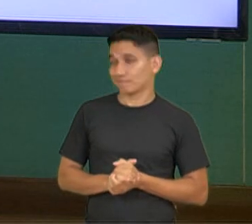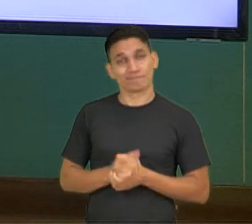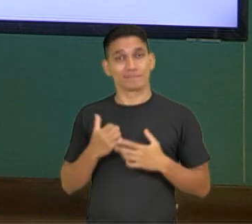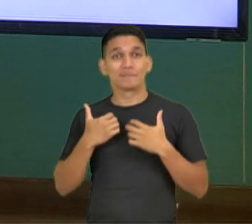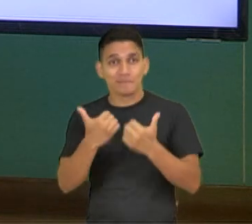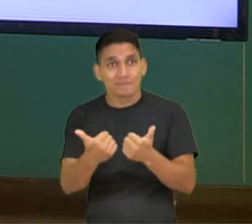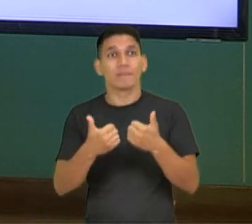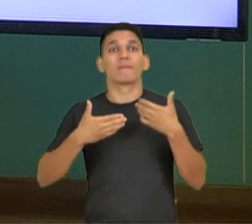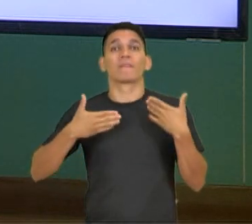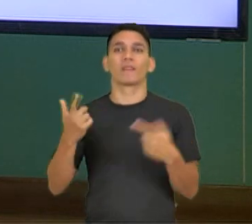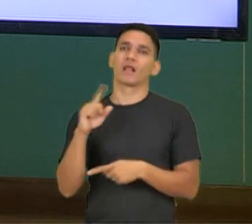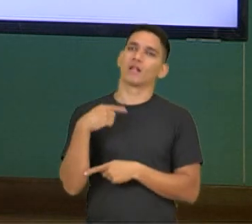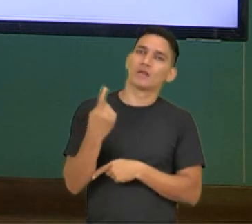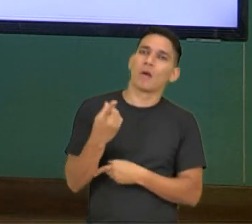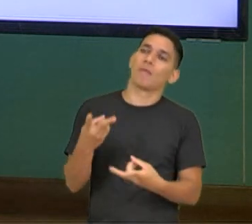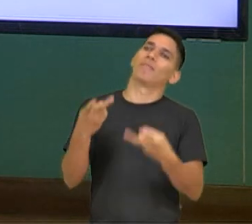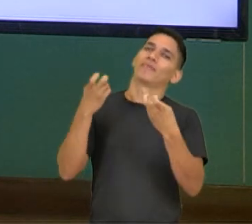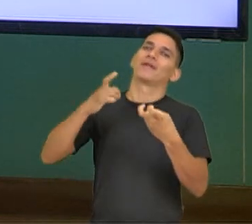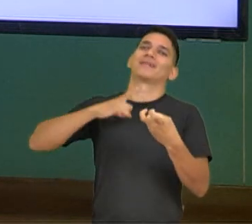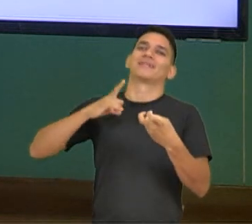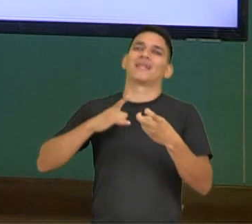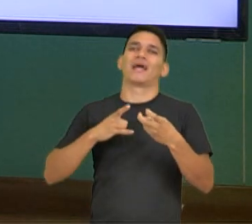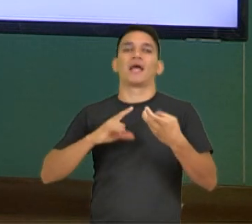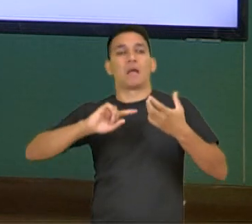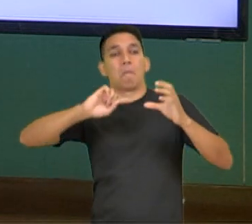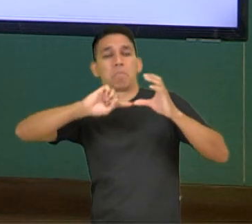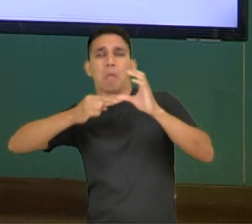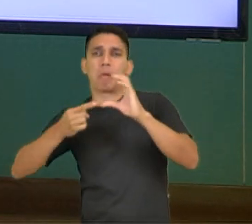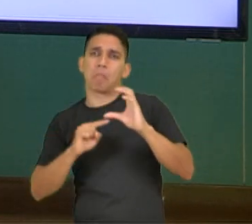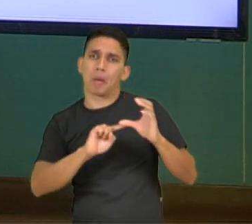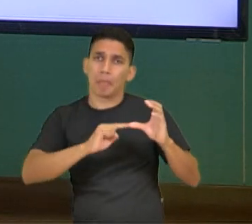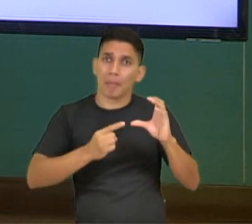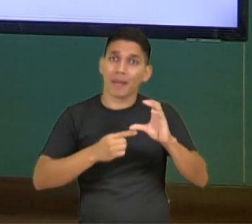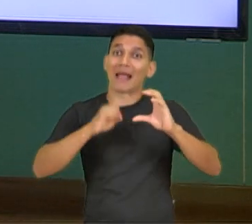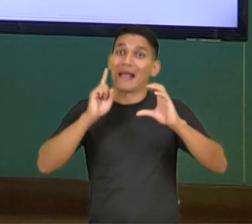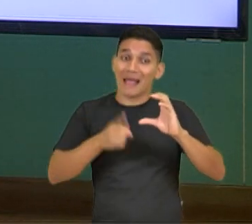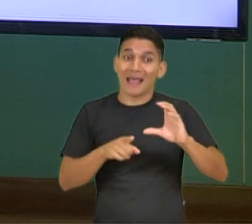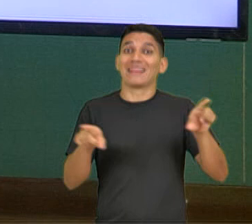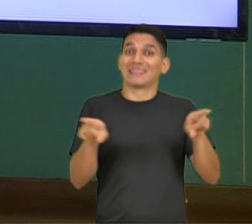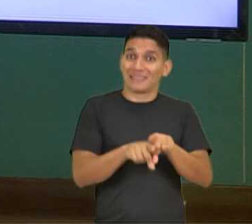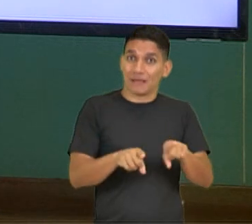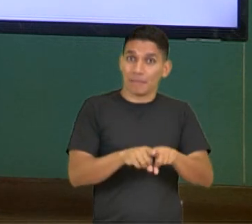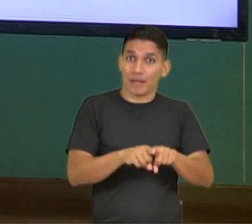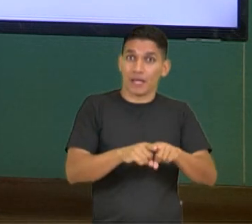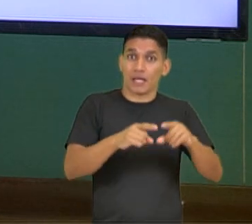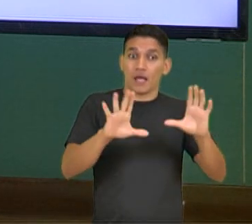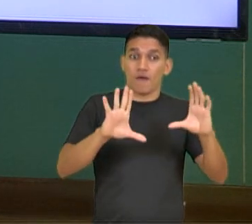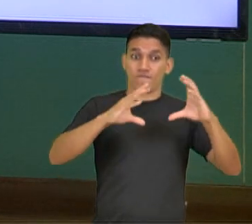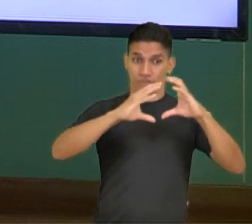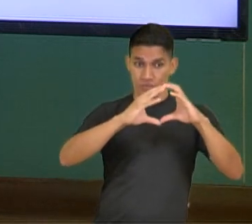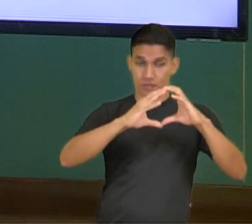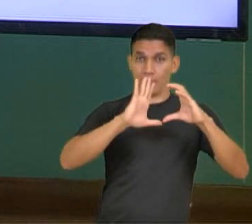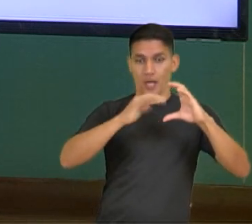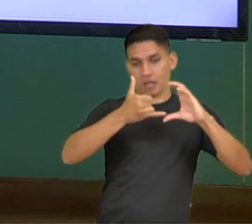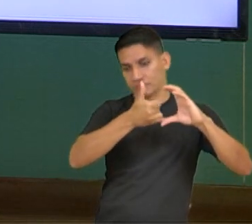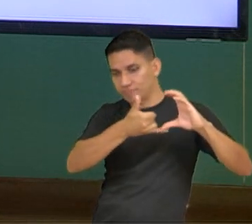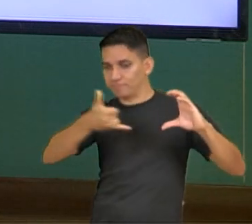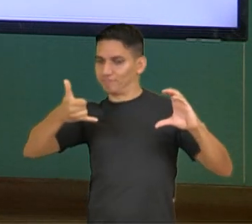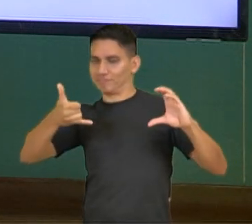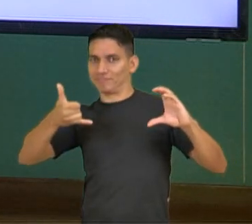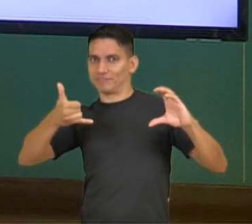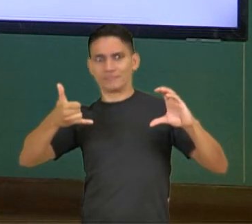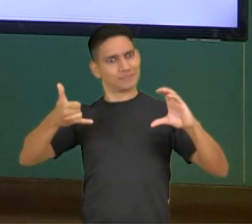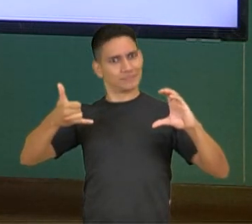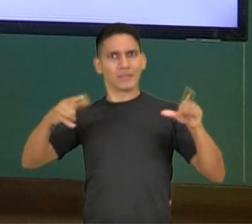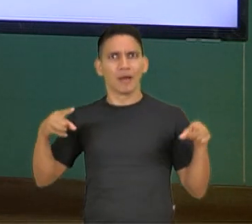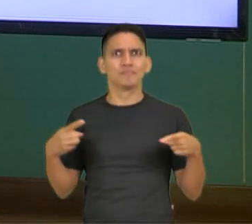e aí nós vamos ter aquelas cadeias carbônicas que são simultaneamente fechadas e